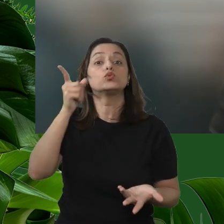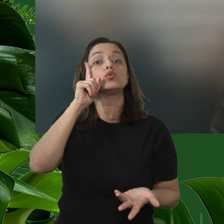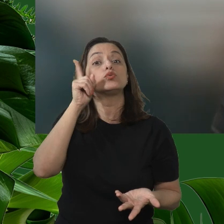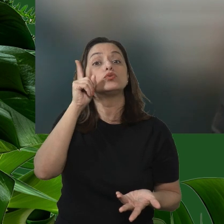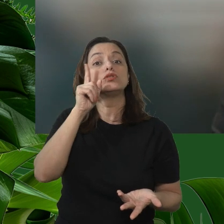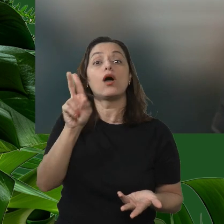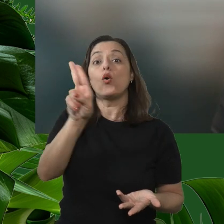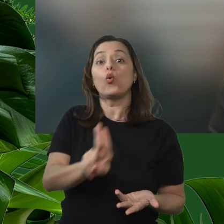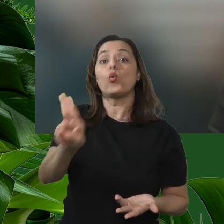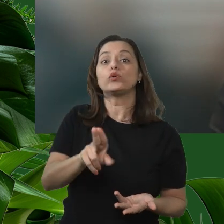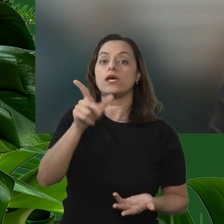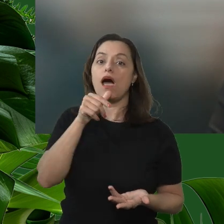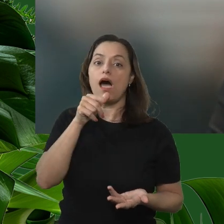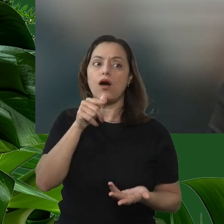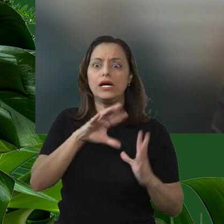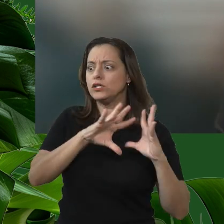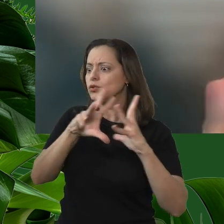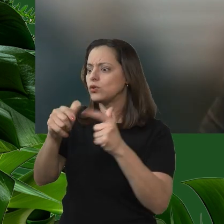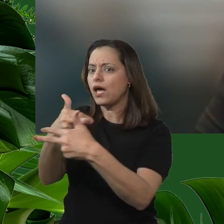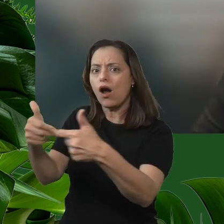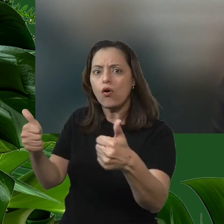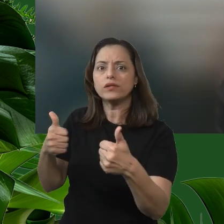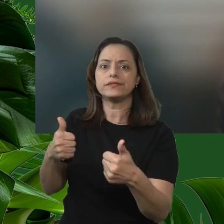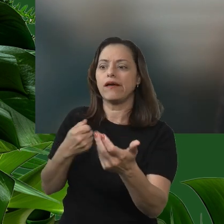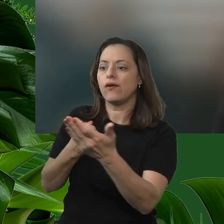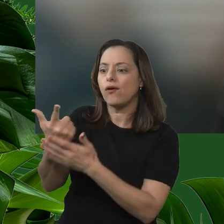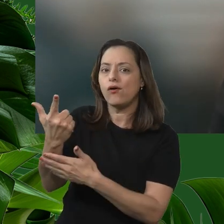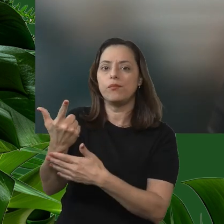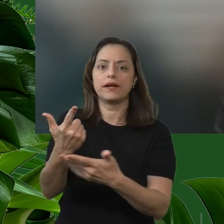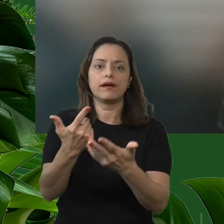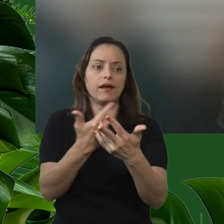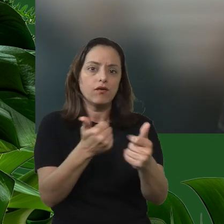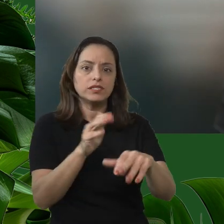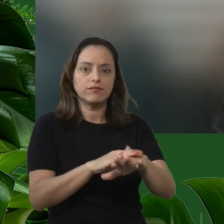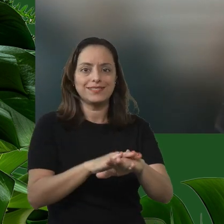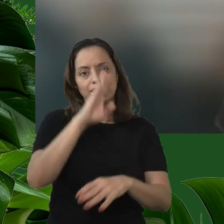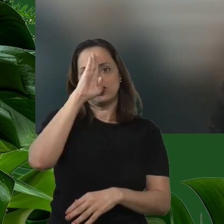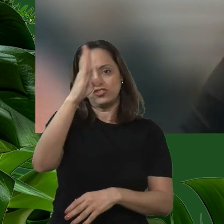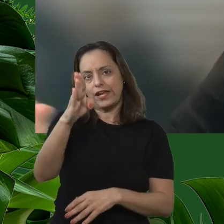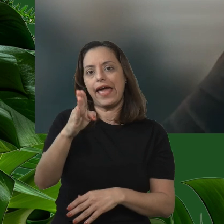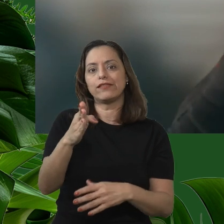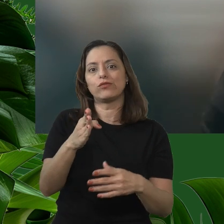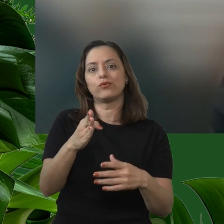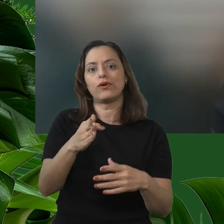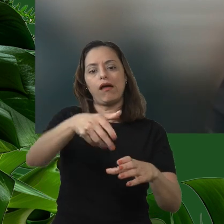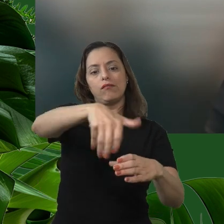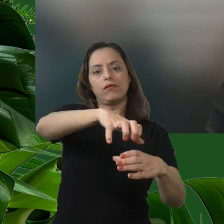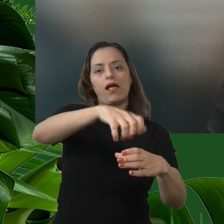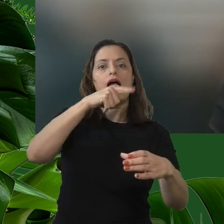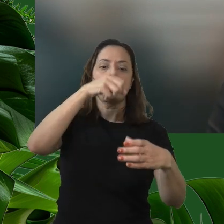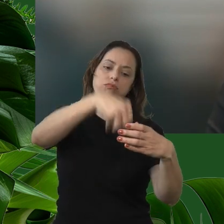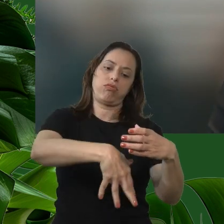forma, dependem de água, né? Então, assim, tem o consumo mais direto, que é muito fácil de entender, que é o consumo da torneira